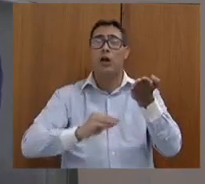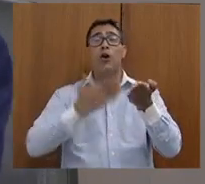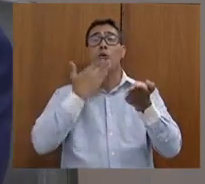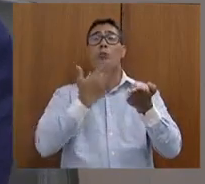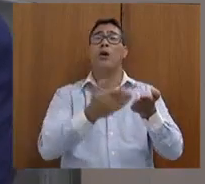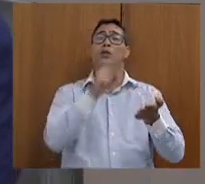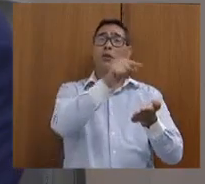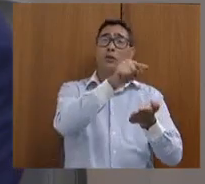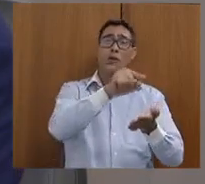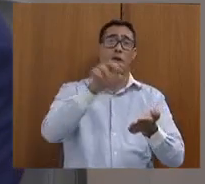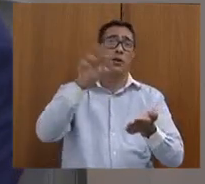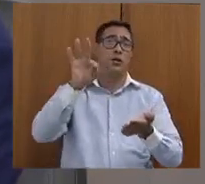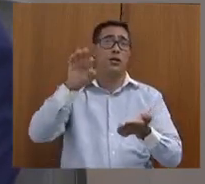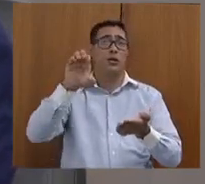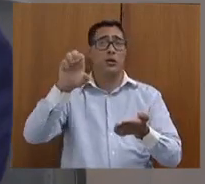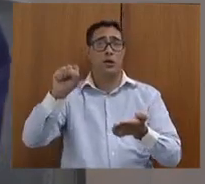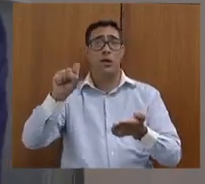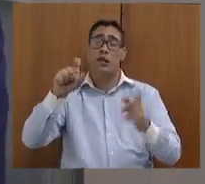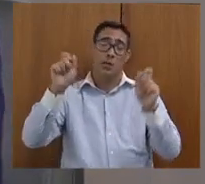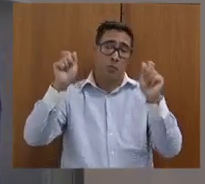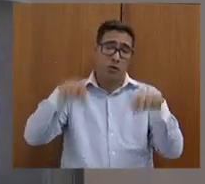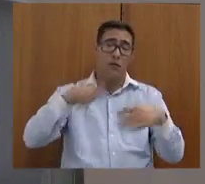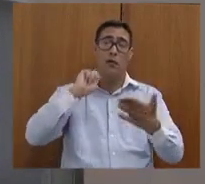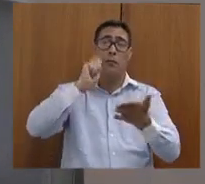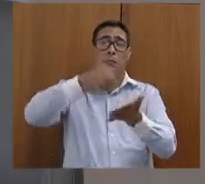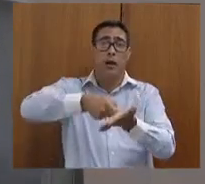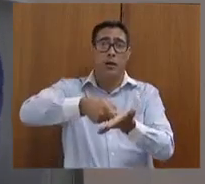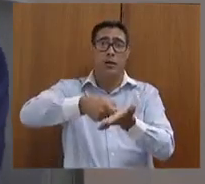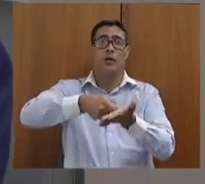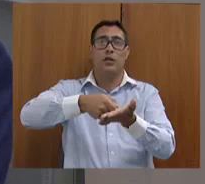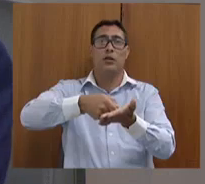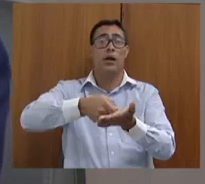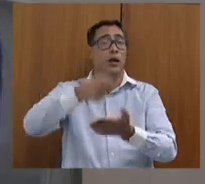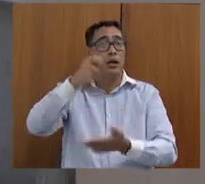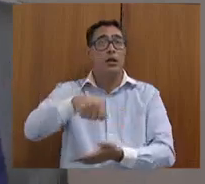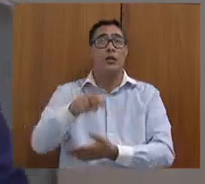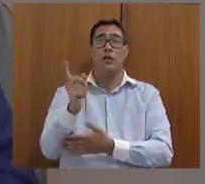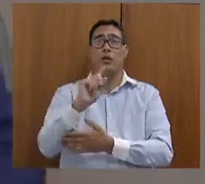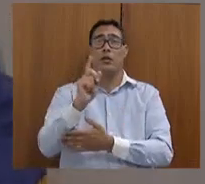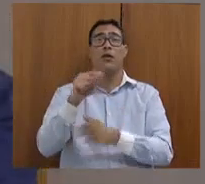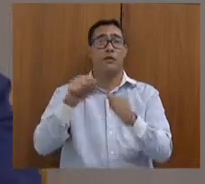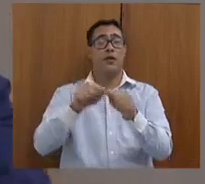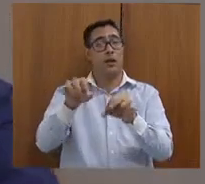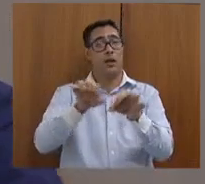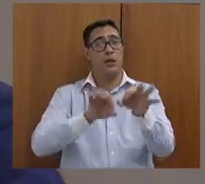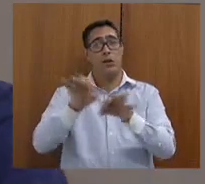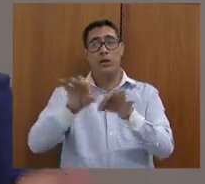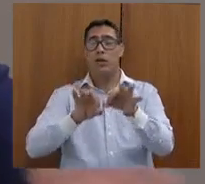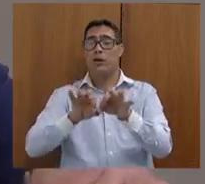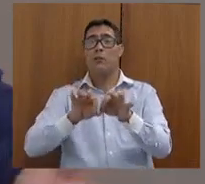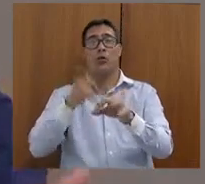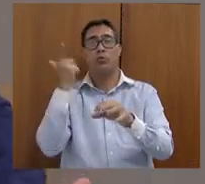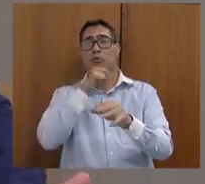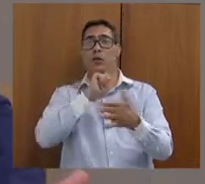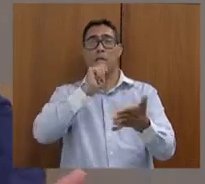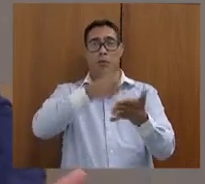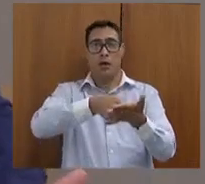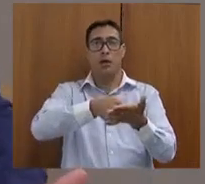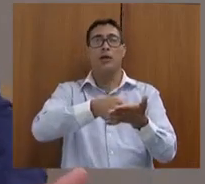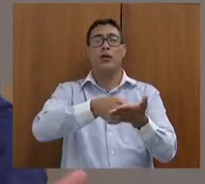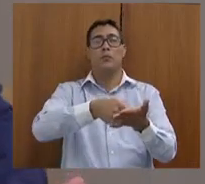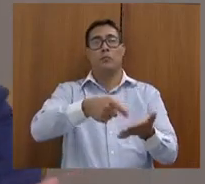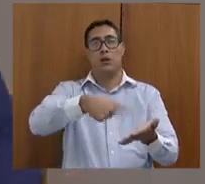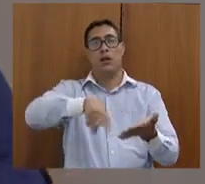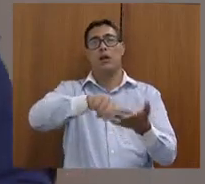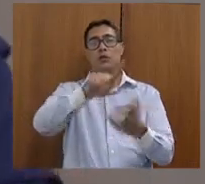dcs para ver se é possível fazer o pagamento dentro do vencimento e se não for fazer reprogramação para poder quitar isso que a escola que eh